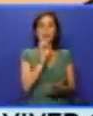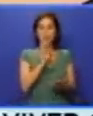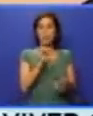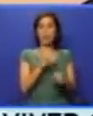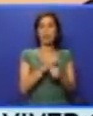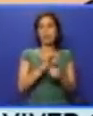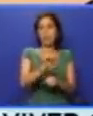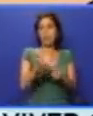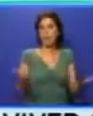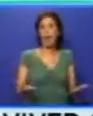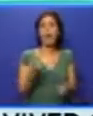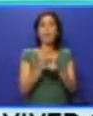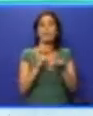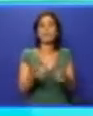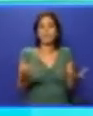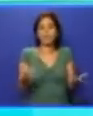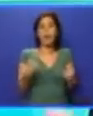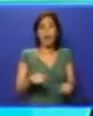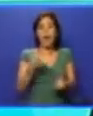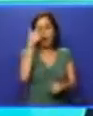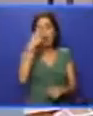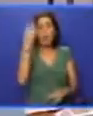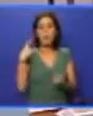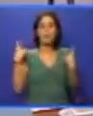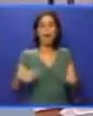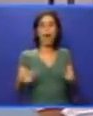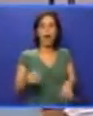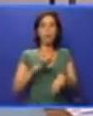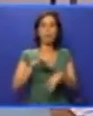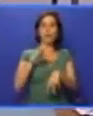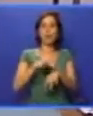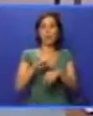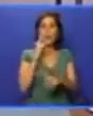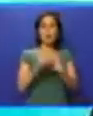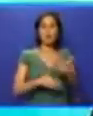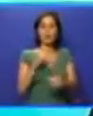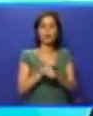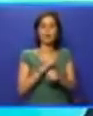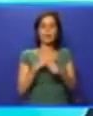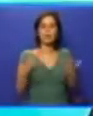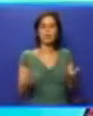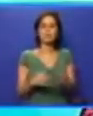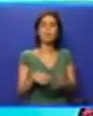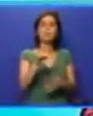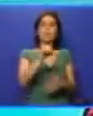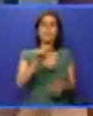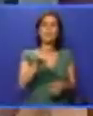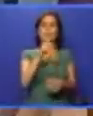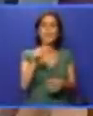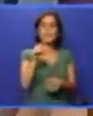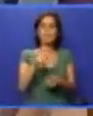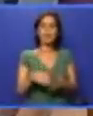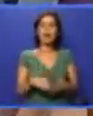valorizada no local de trabalho porque há uma compreensão à volta da doença dela e ela continua a trabalhar. A Luísa